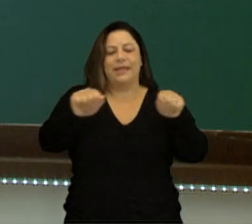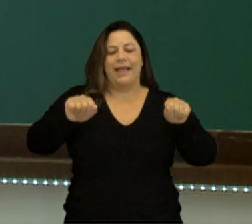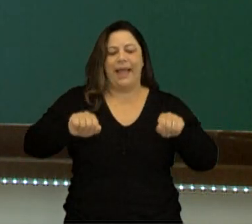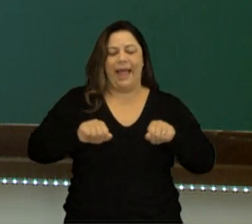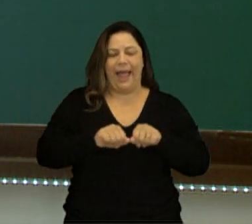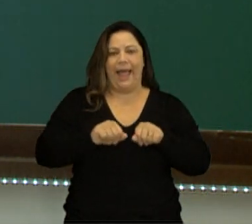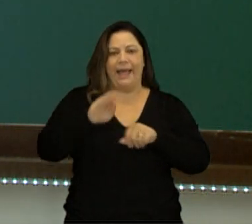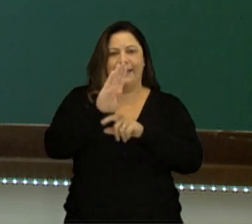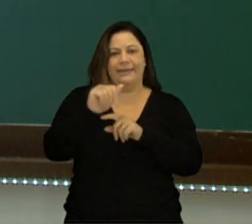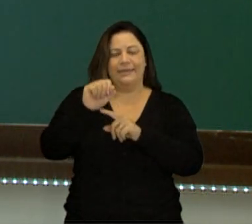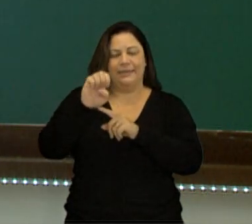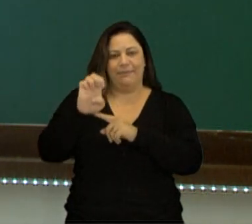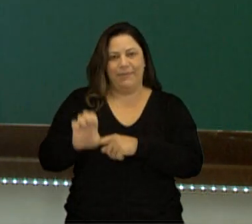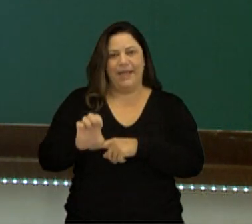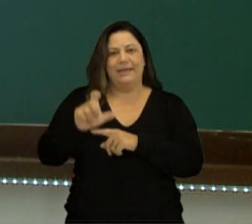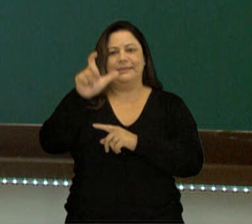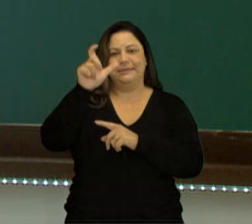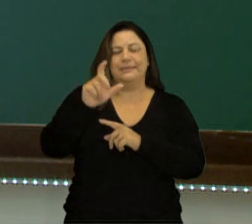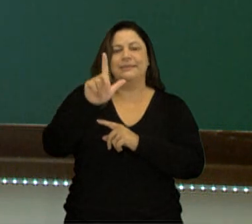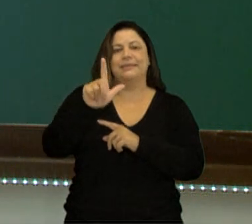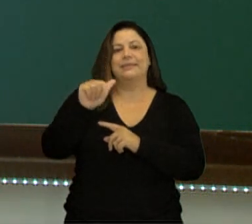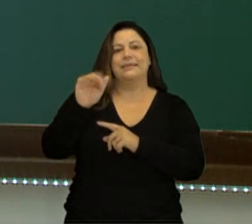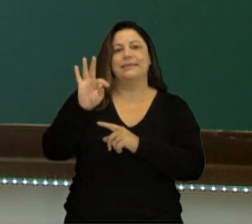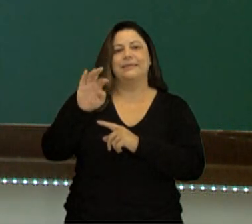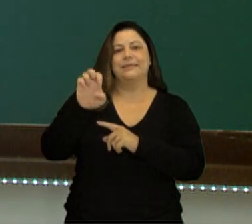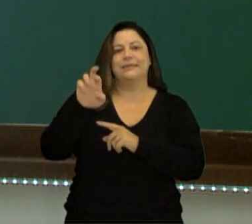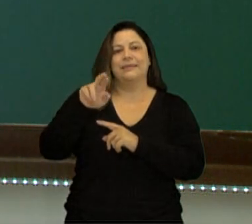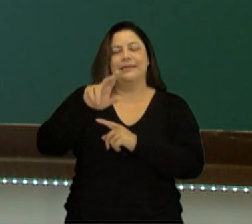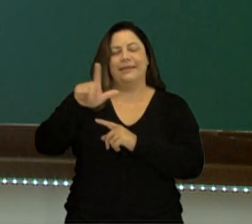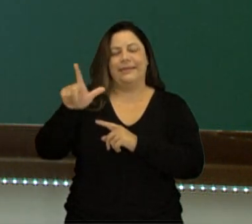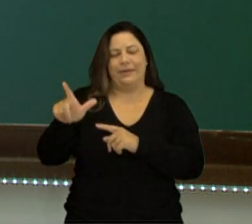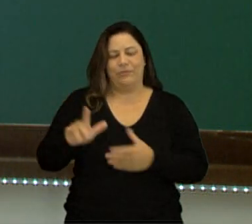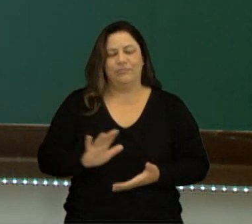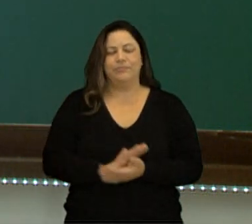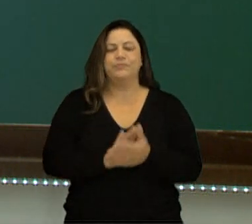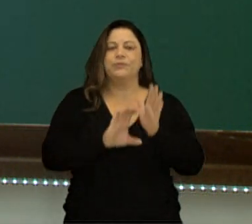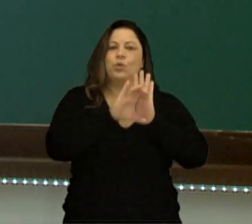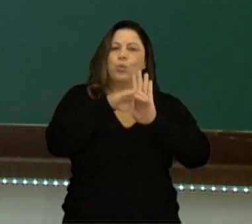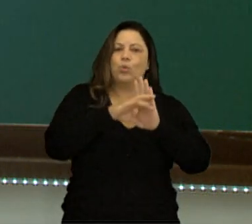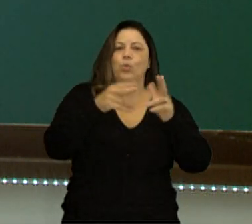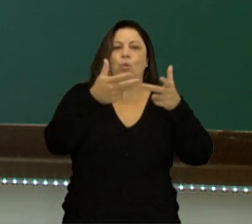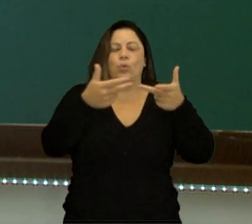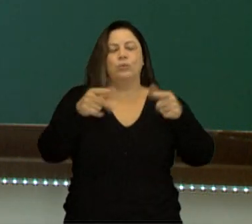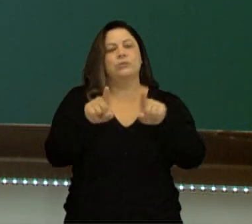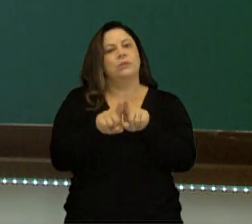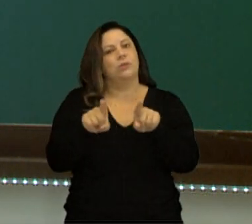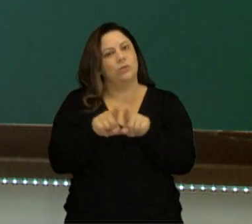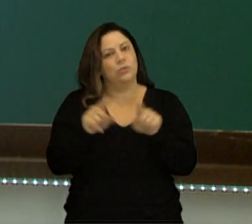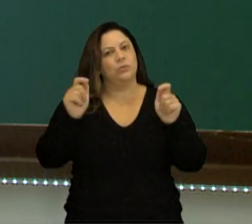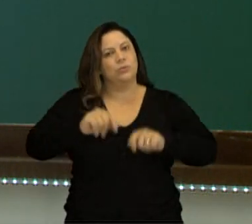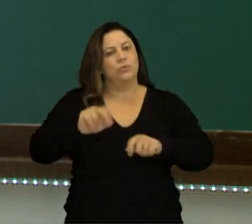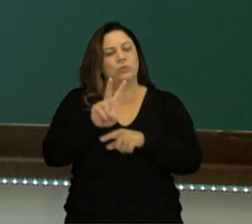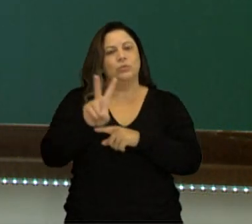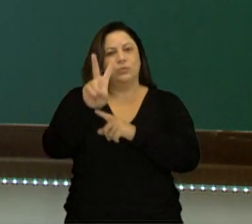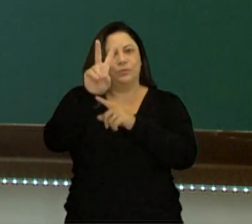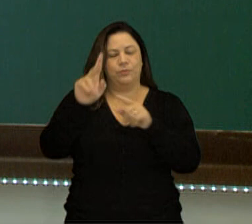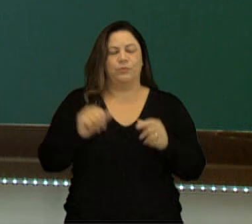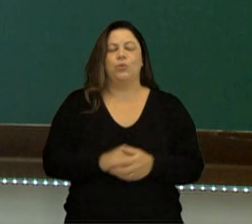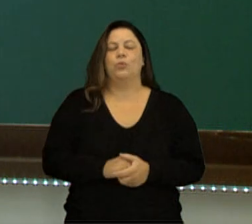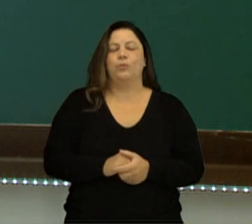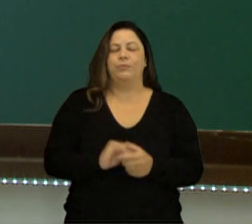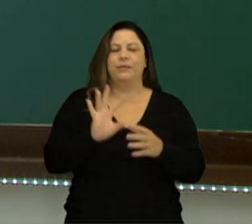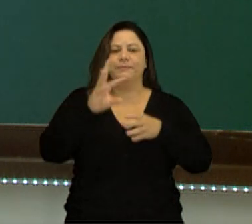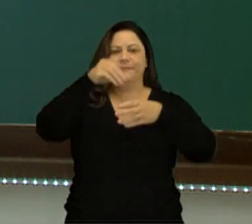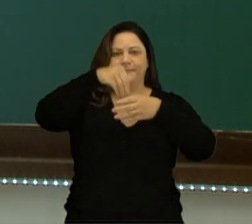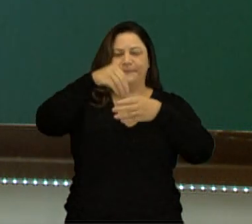e a soma delas, que é a área total. E vamos revisar também os conceitos, ou conceito de volume de cilindro, capacidade